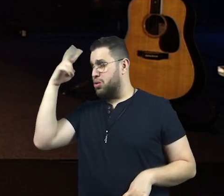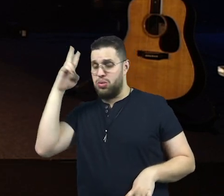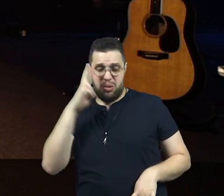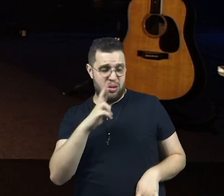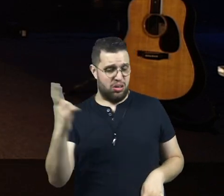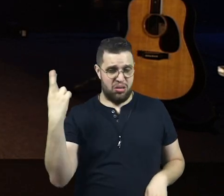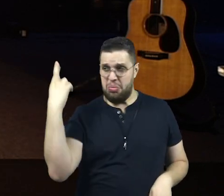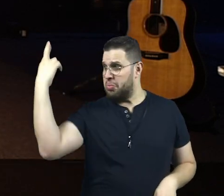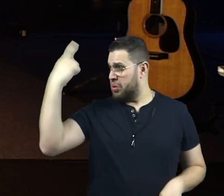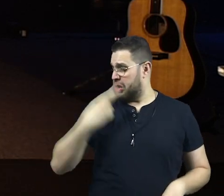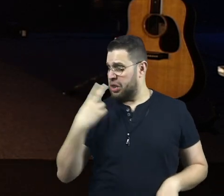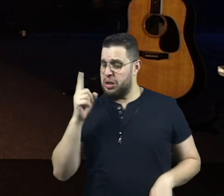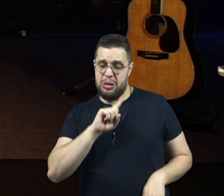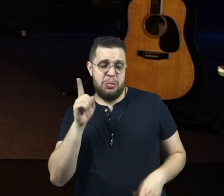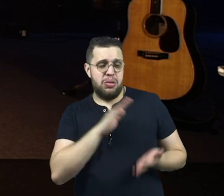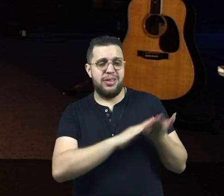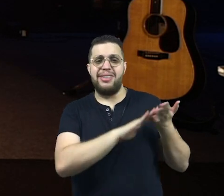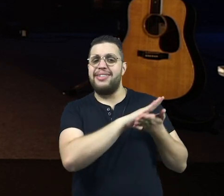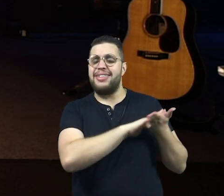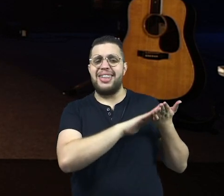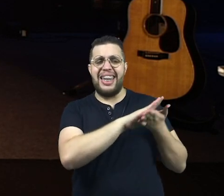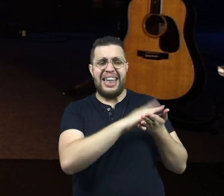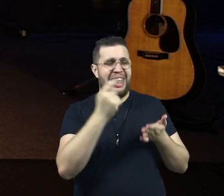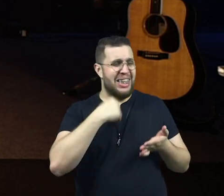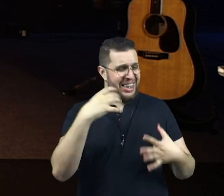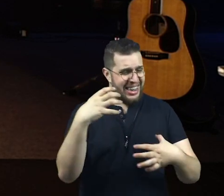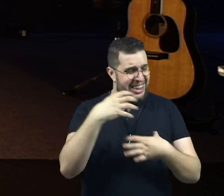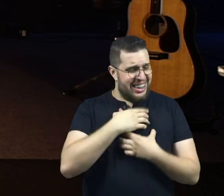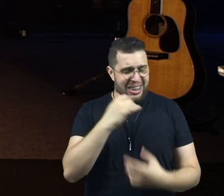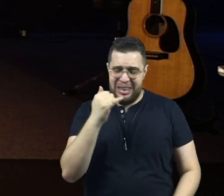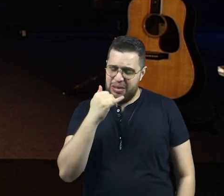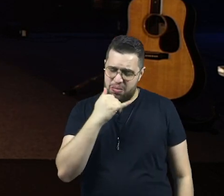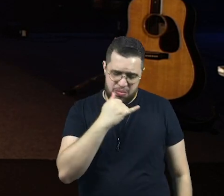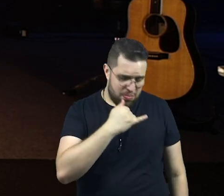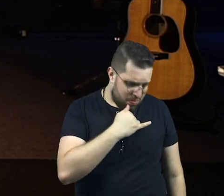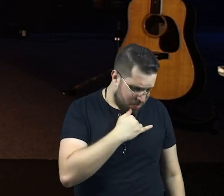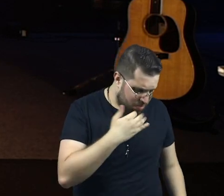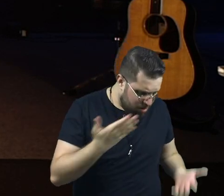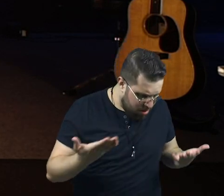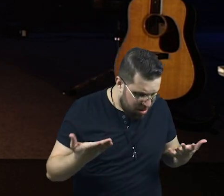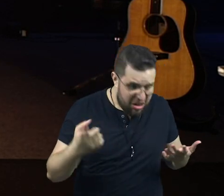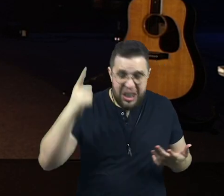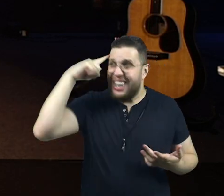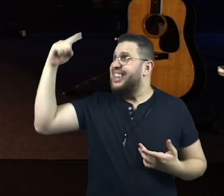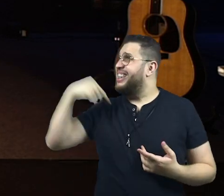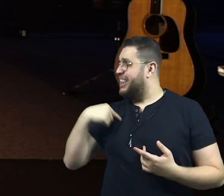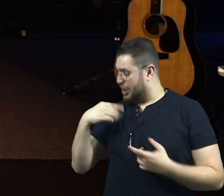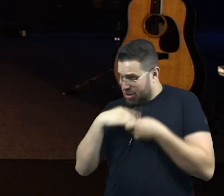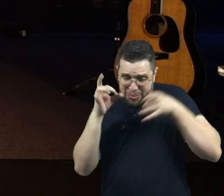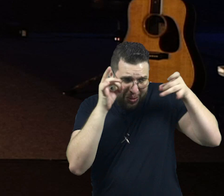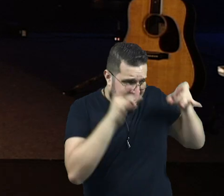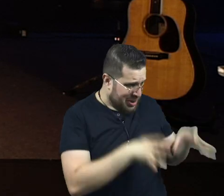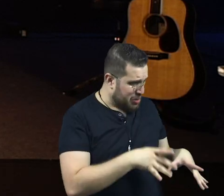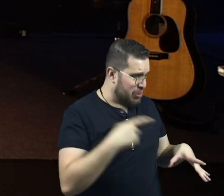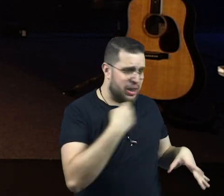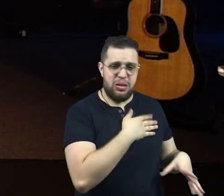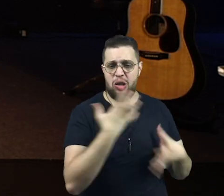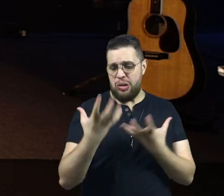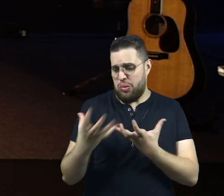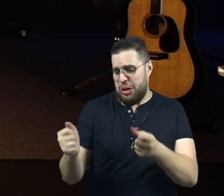resposta. Aquele sentimento profundo entra dentro de nós, puxa, Deus está me desprezando, Ele está me